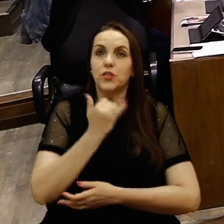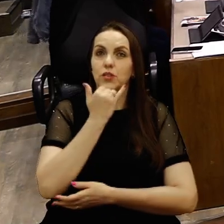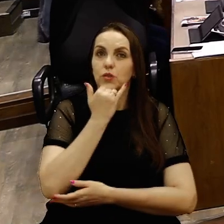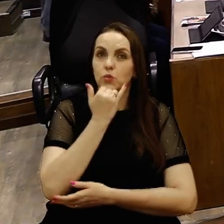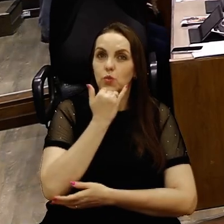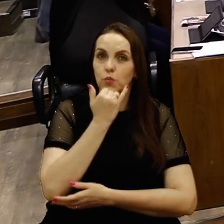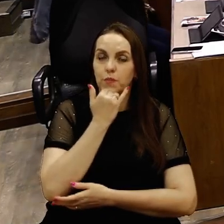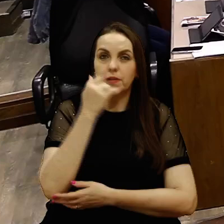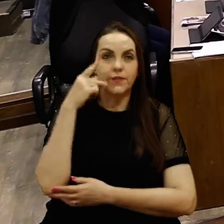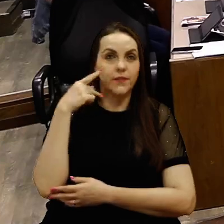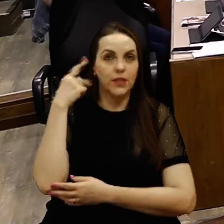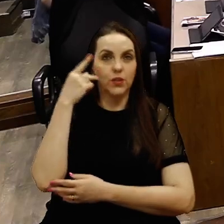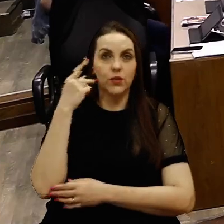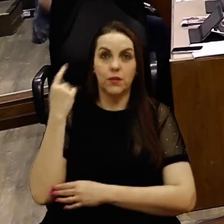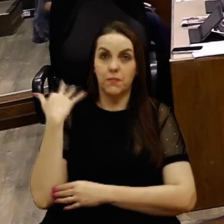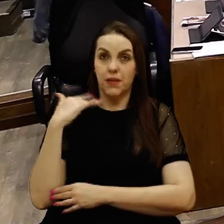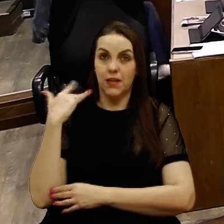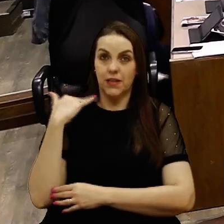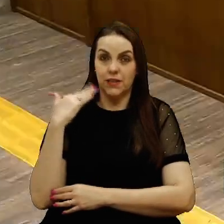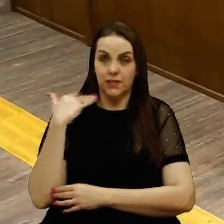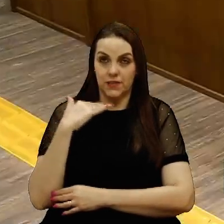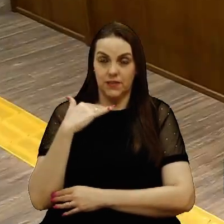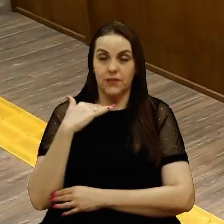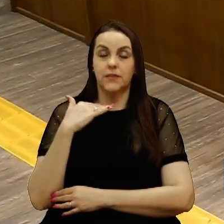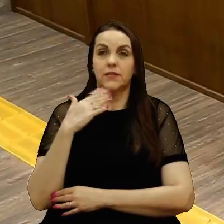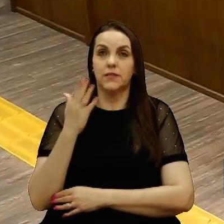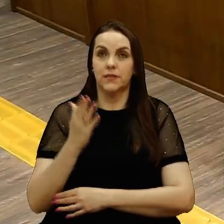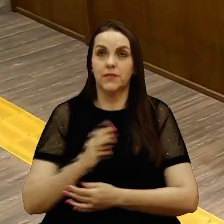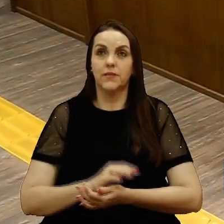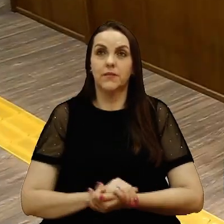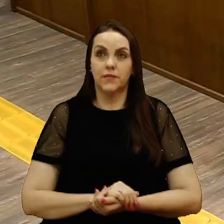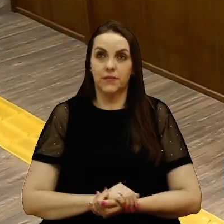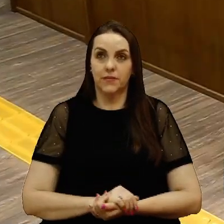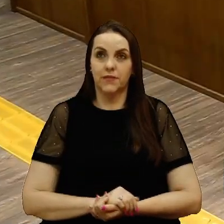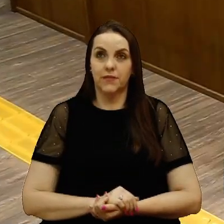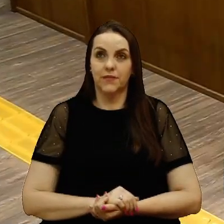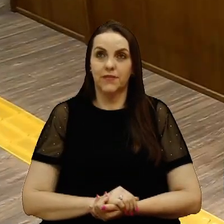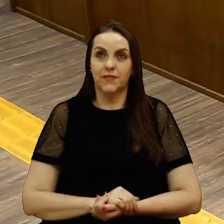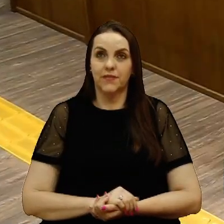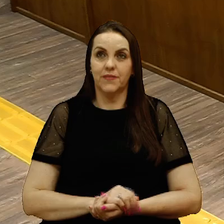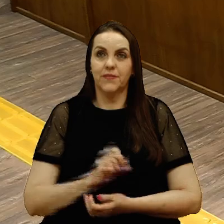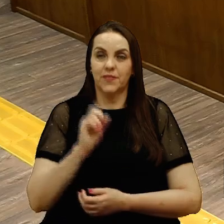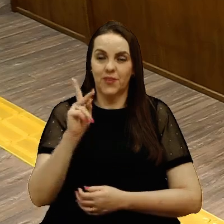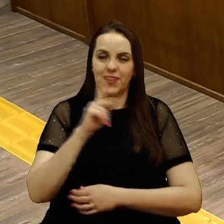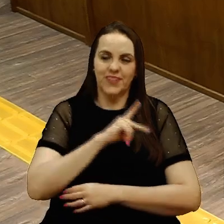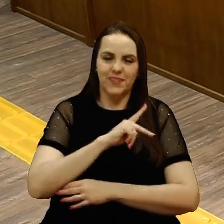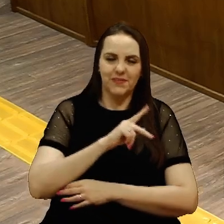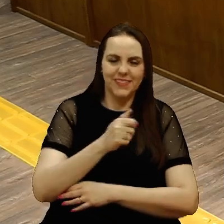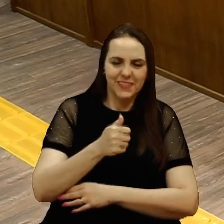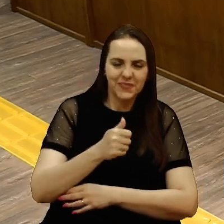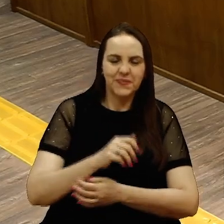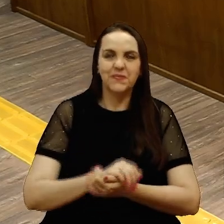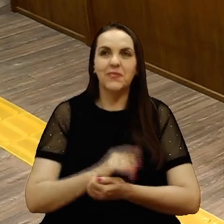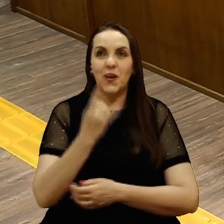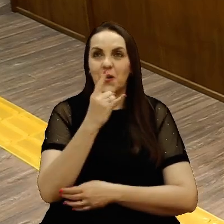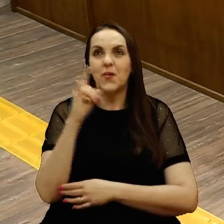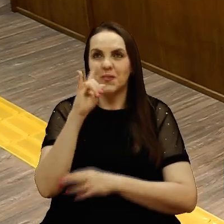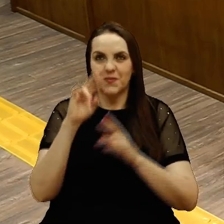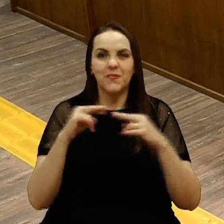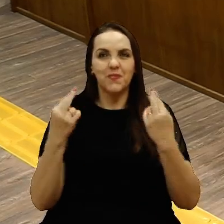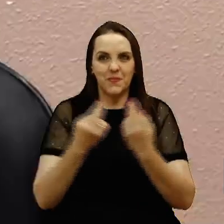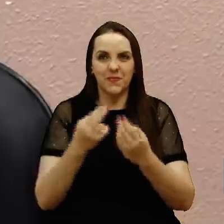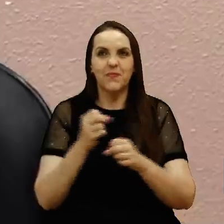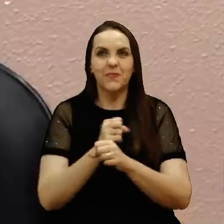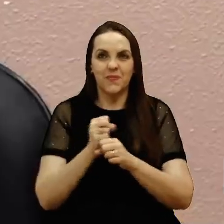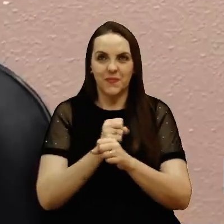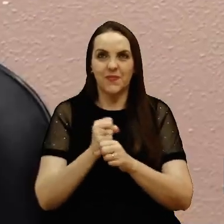Desculpe. Vereadora Andressa Marques. É que eu estava olhando no pequeno expediente. Tudo bem, senhor presidente. Última sessão do ano, nós sabemos como é,